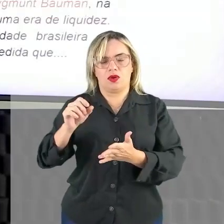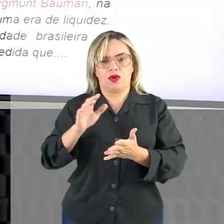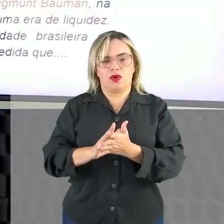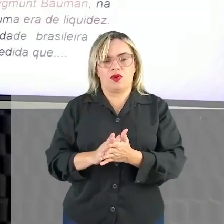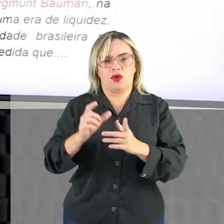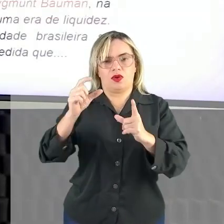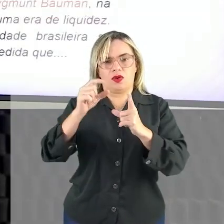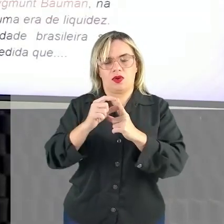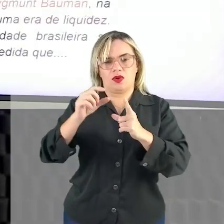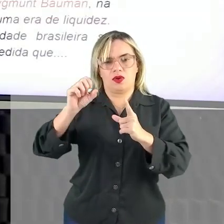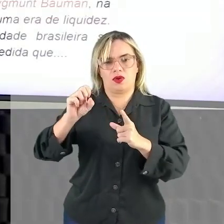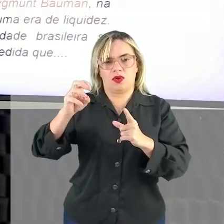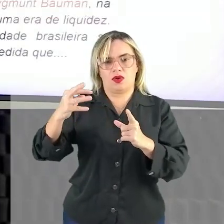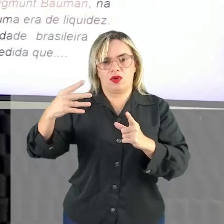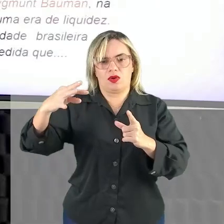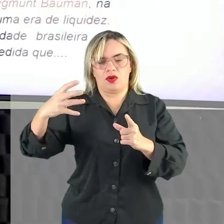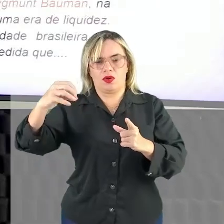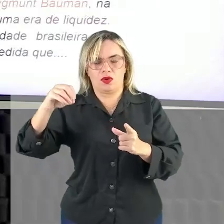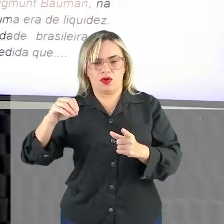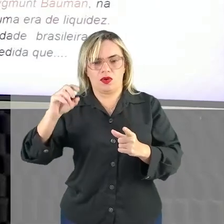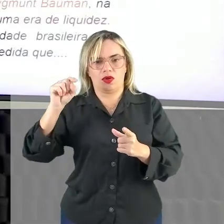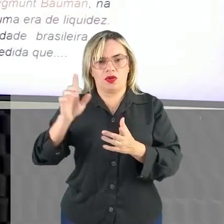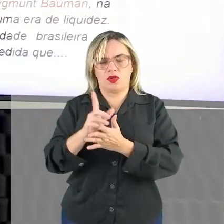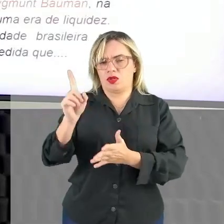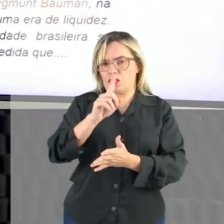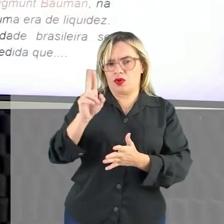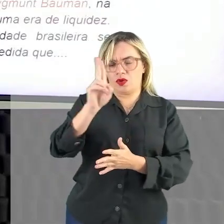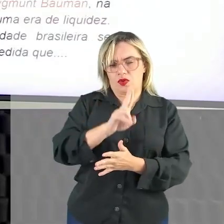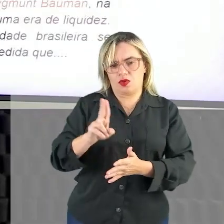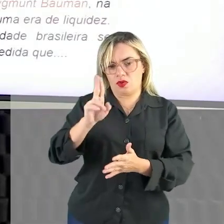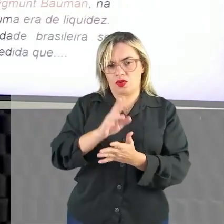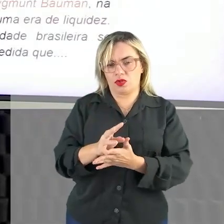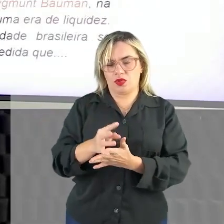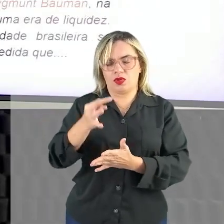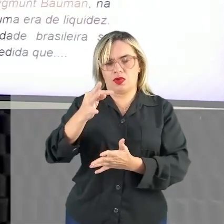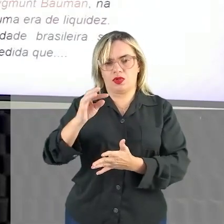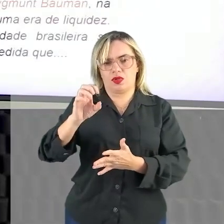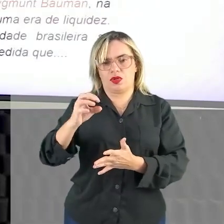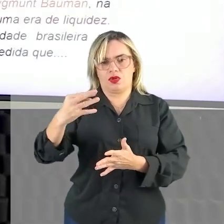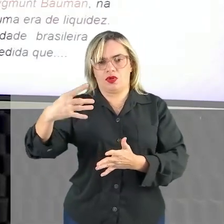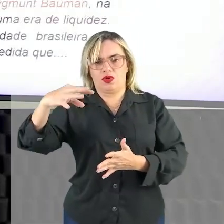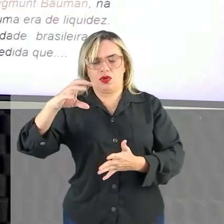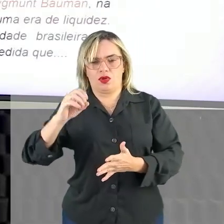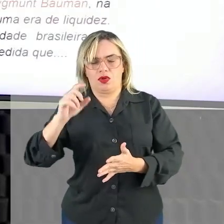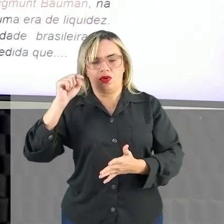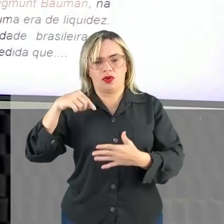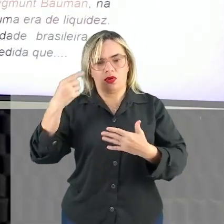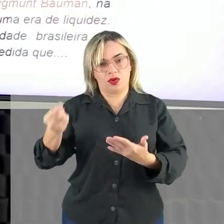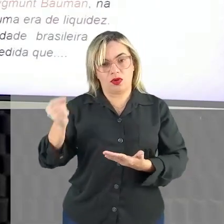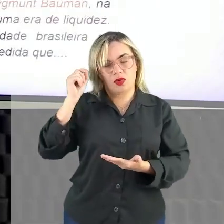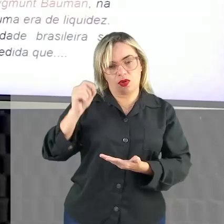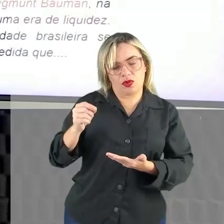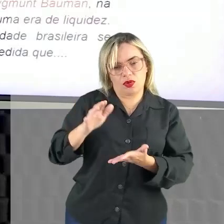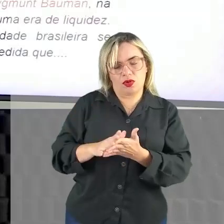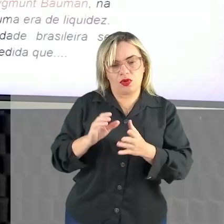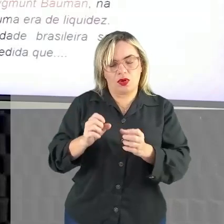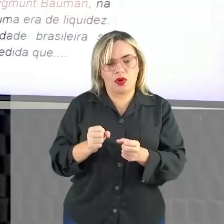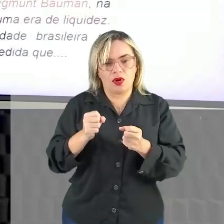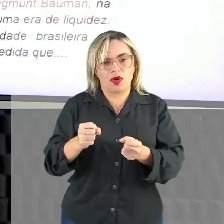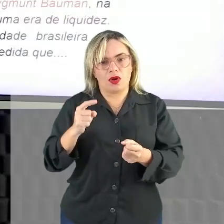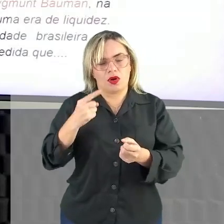Não coloque teórico, porque nem todas as vezes aquele especialista, aquele